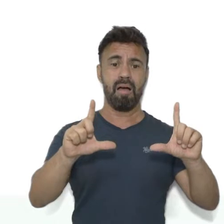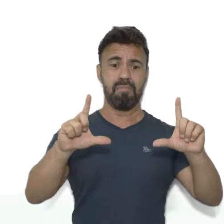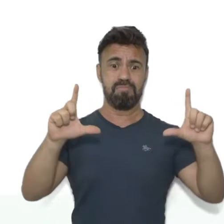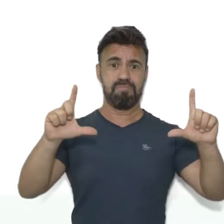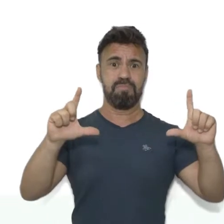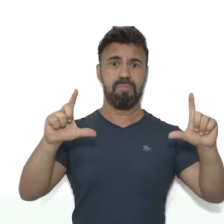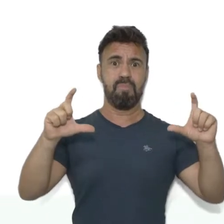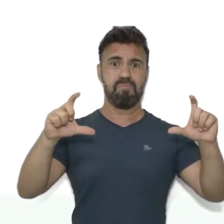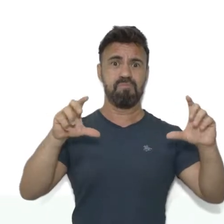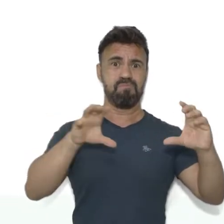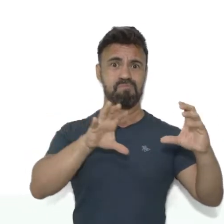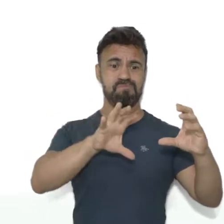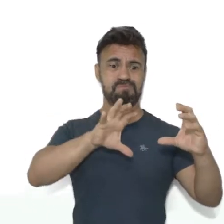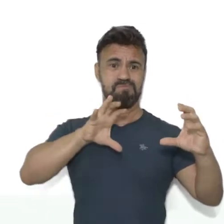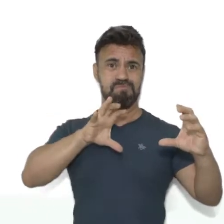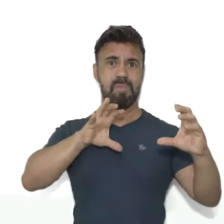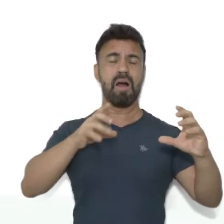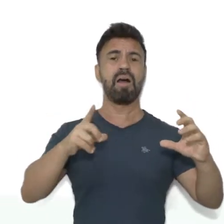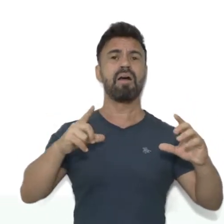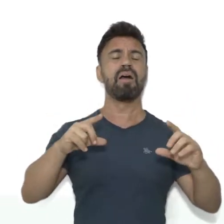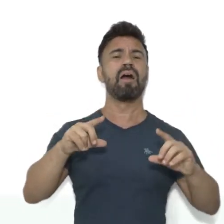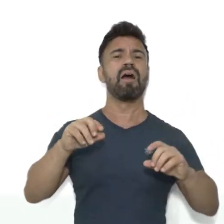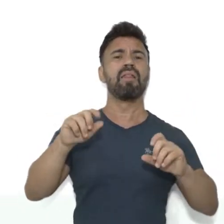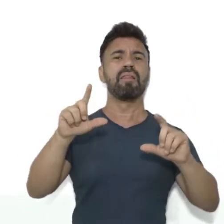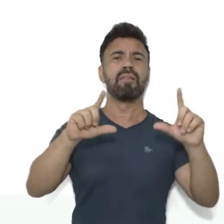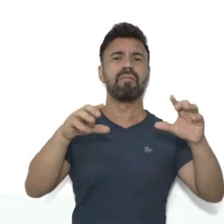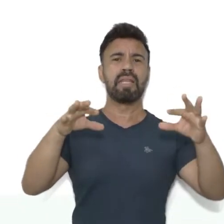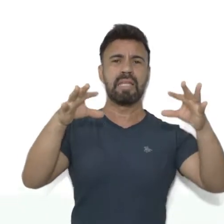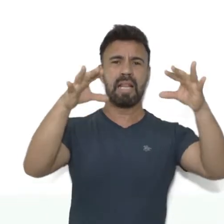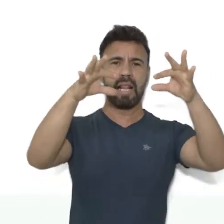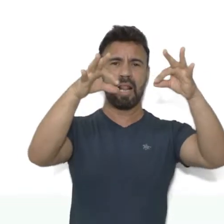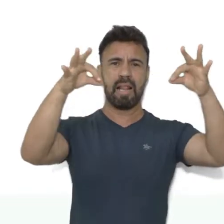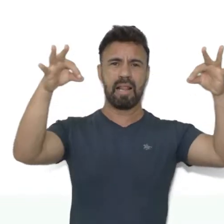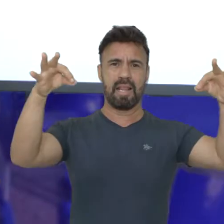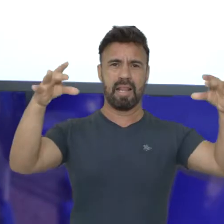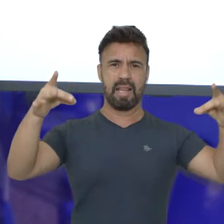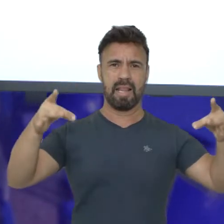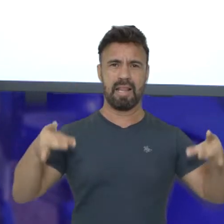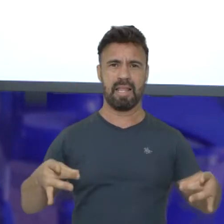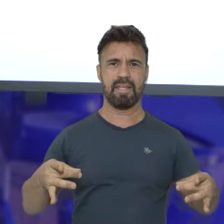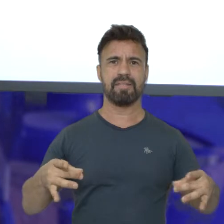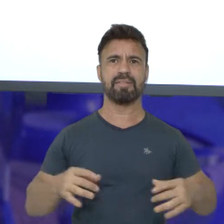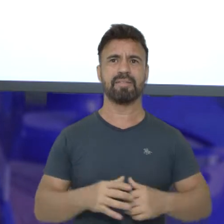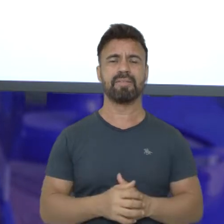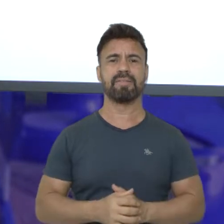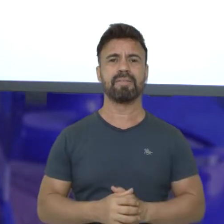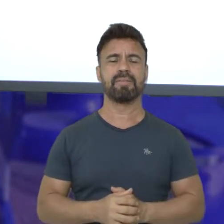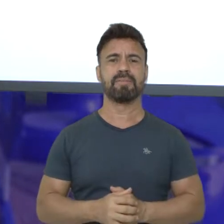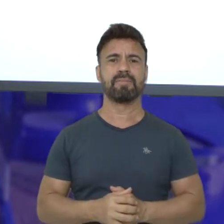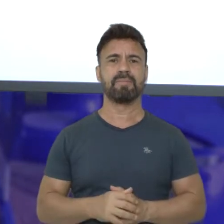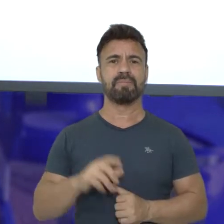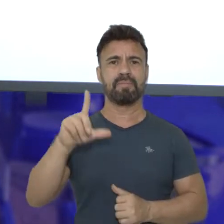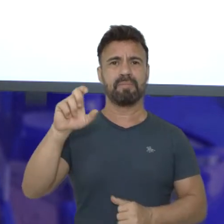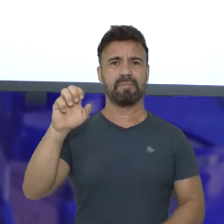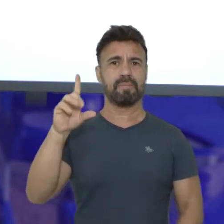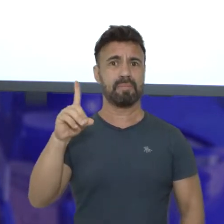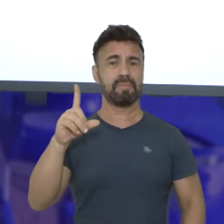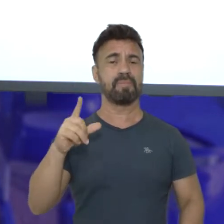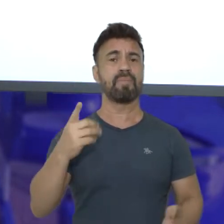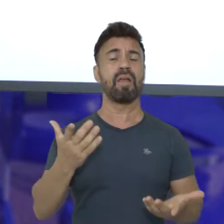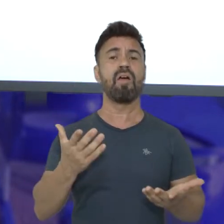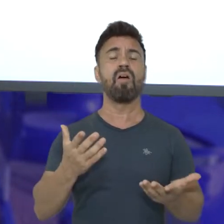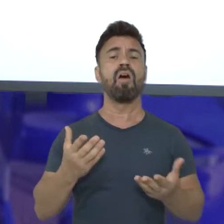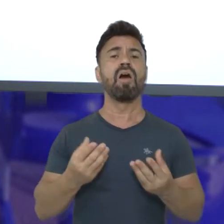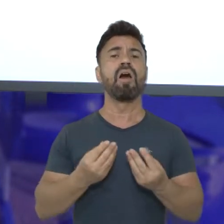o tipo de tecnologia mais recente, que é as TVs de LED, tá? Mas agora, o nosso exercício pede para que a